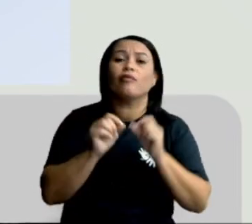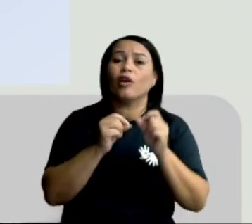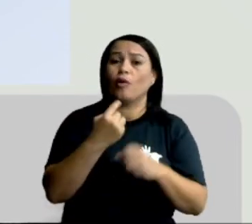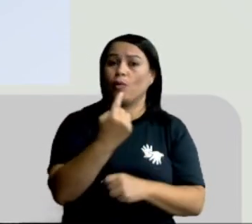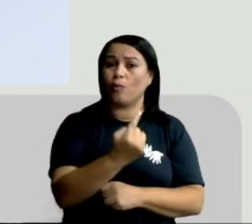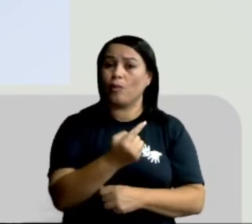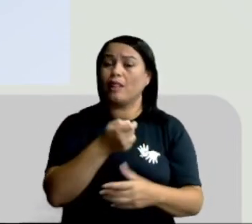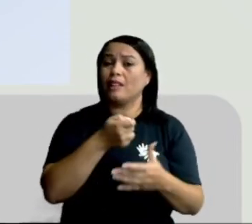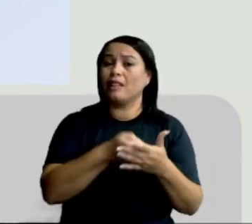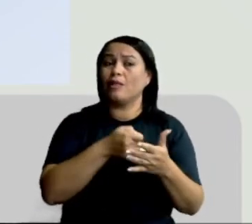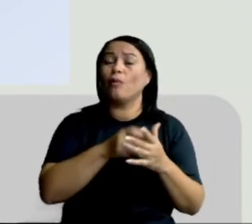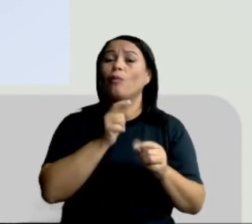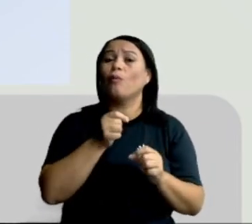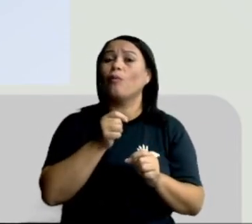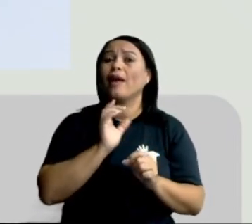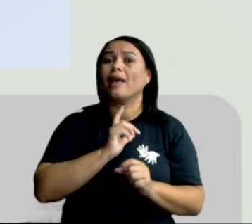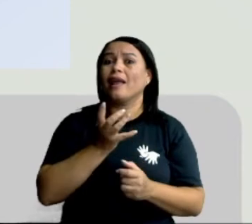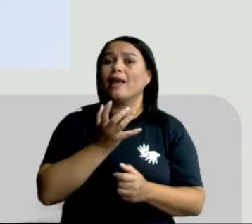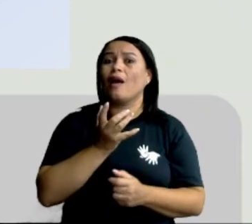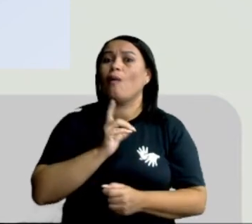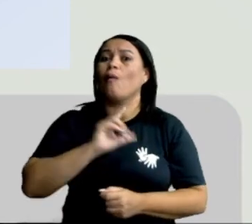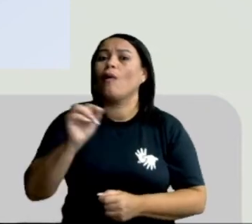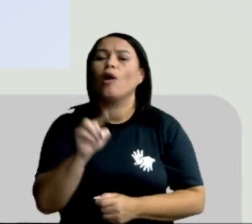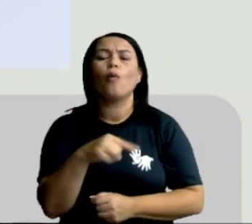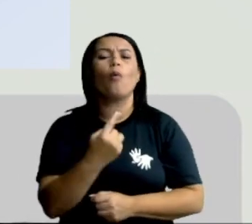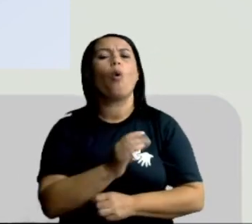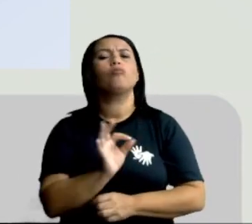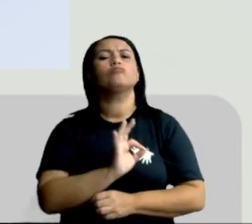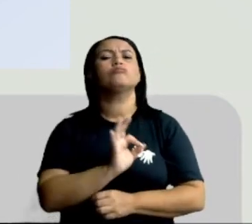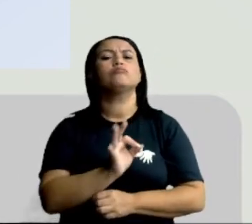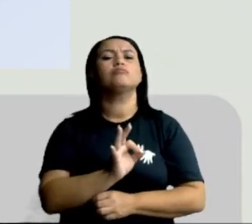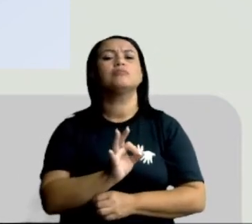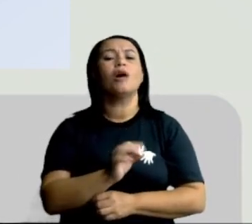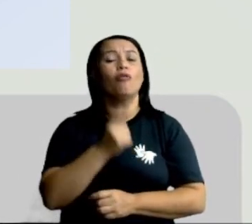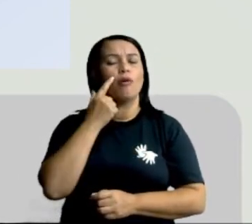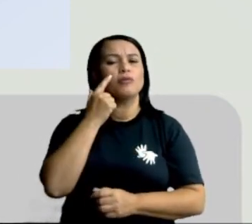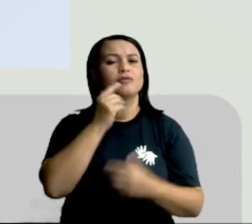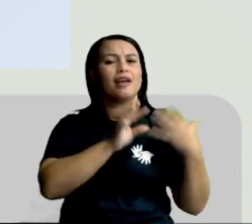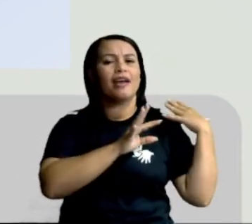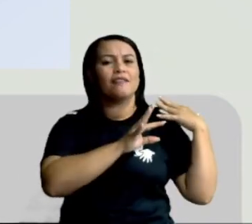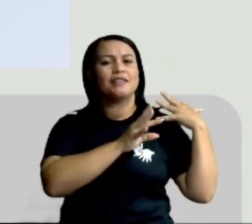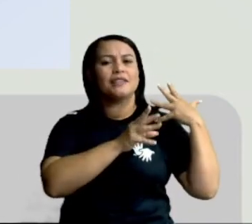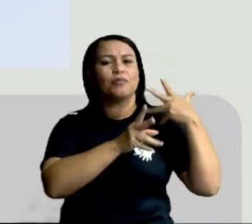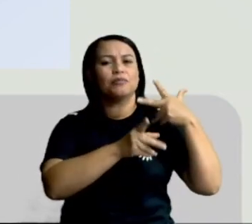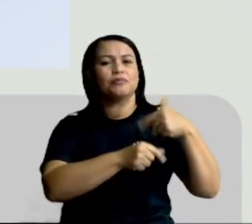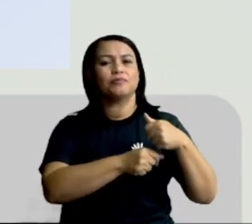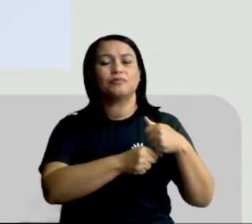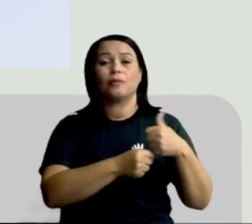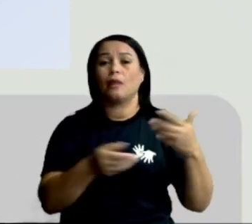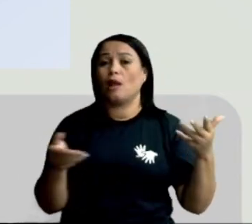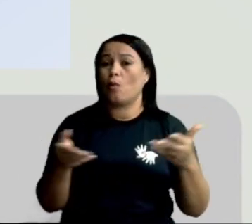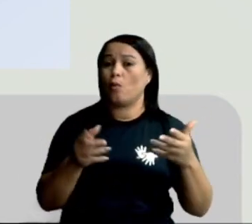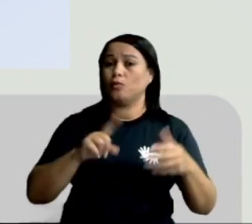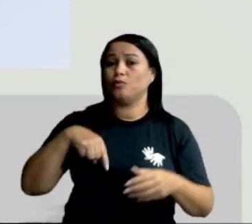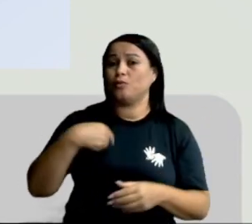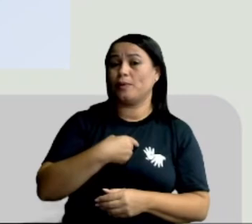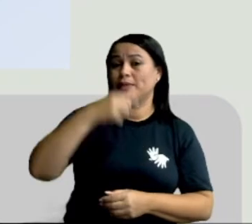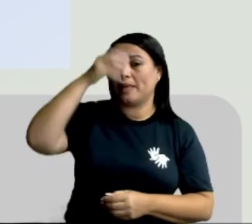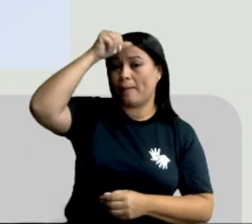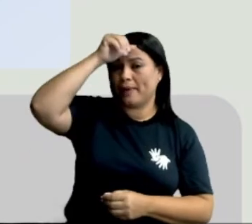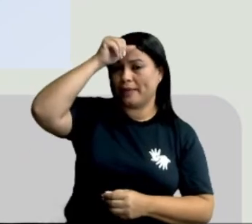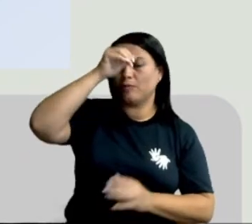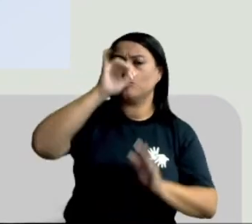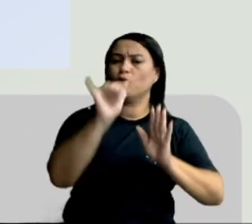e o outro não. E vamos à nossa revisão. Hoje nós aprendemos